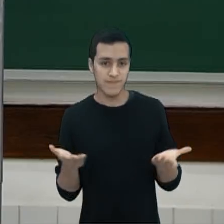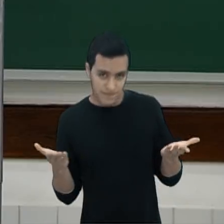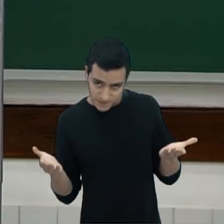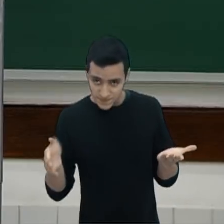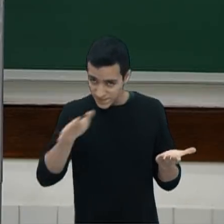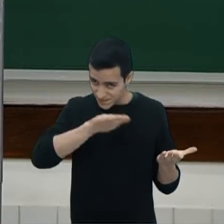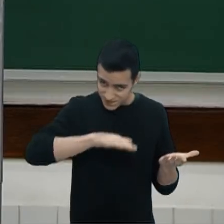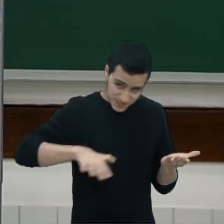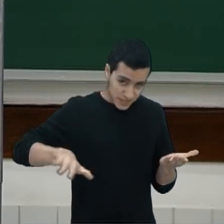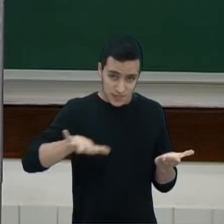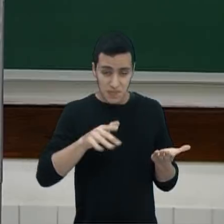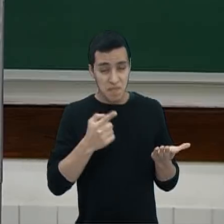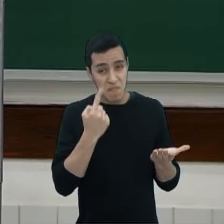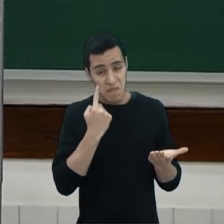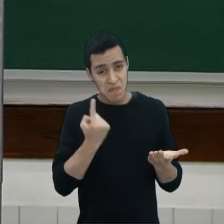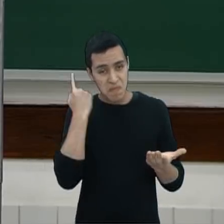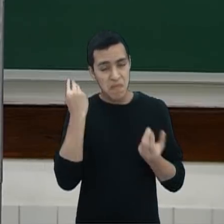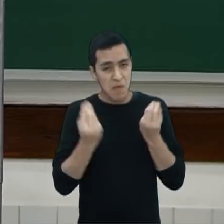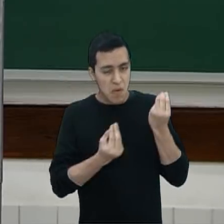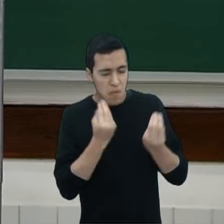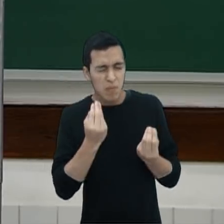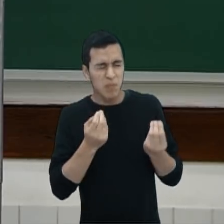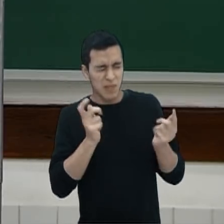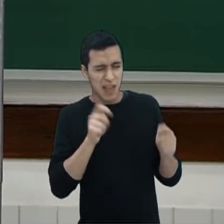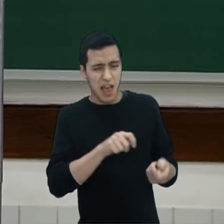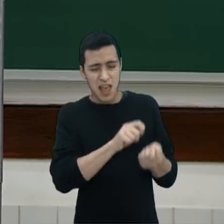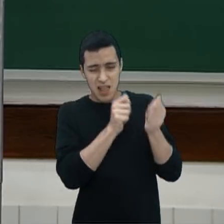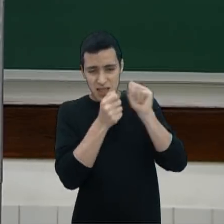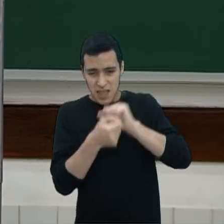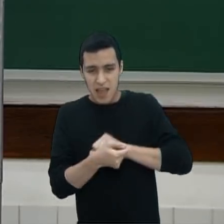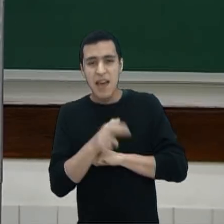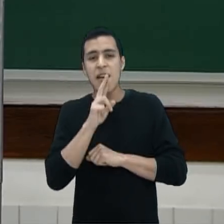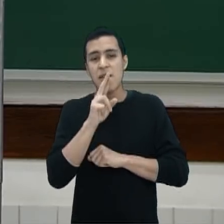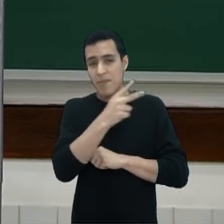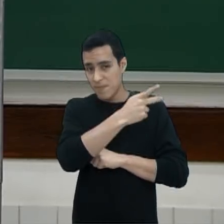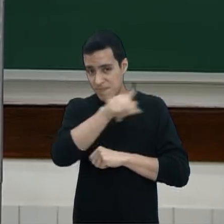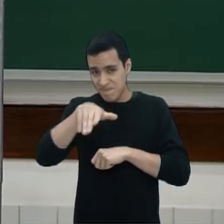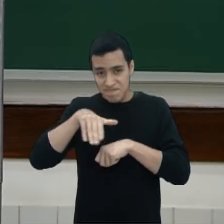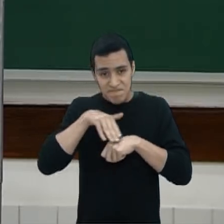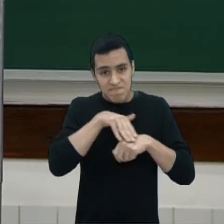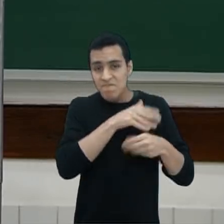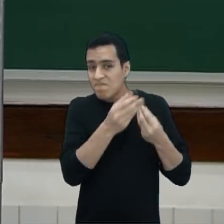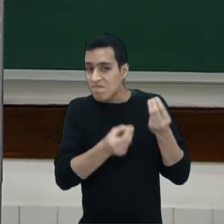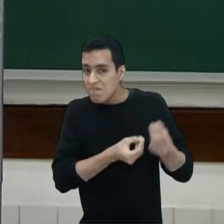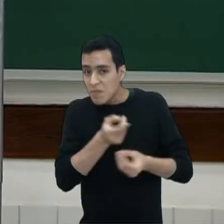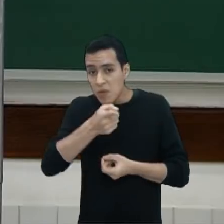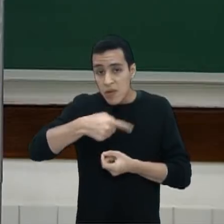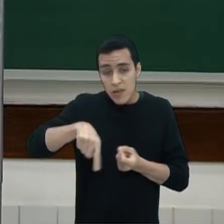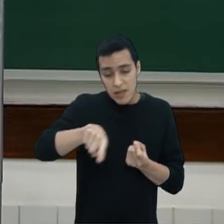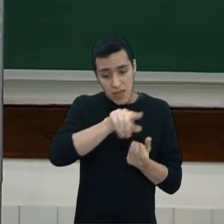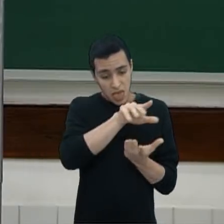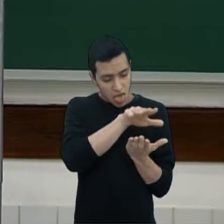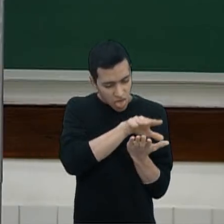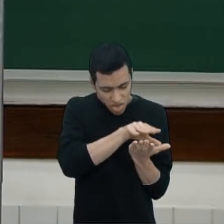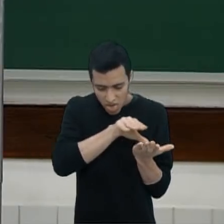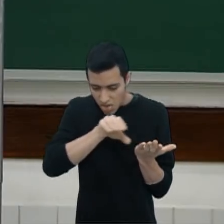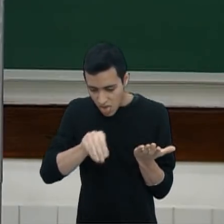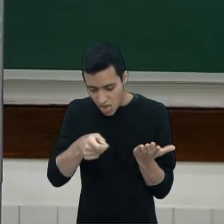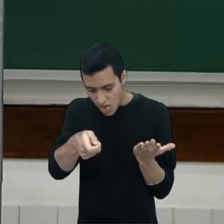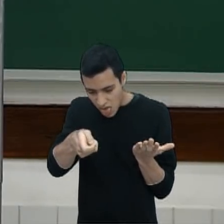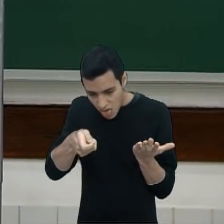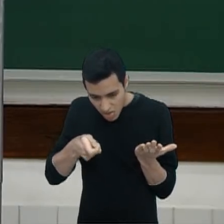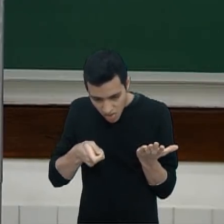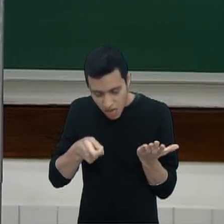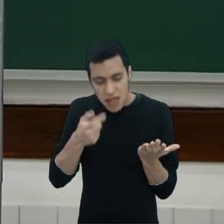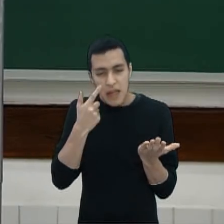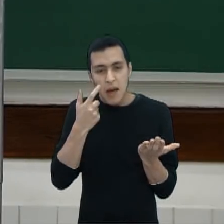então, pessoal, vamos ver lá como que poderia ter ficado, né, a resposta de vocês, né, e como que vocês fizeram a reescrita do texto narrativo para o